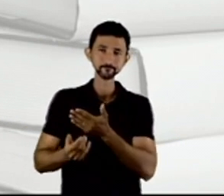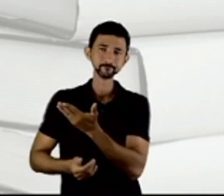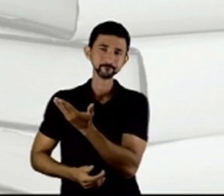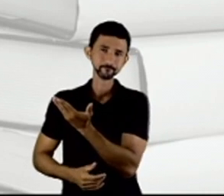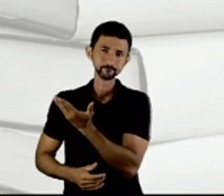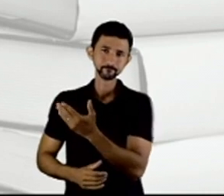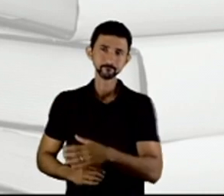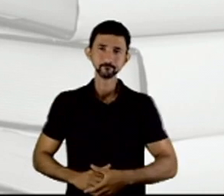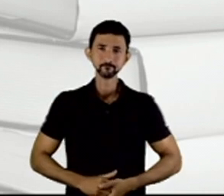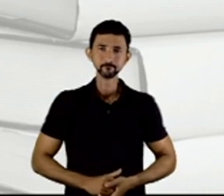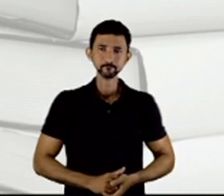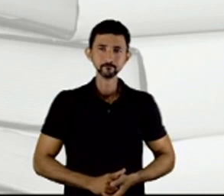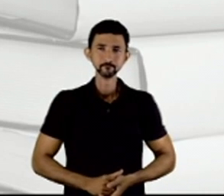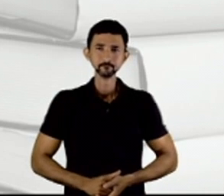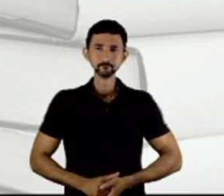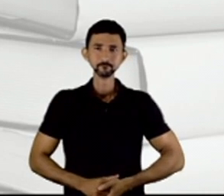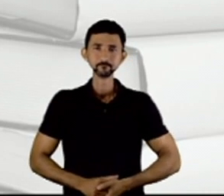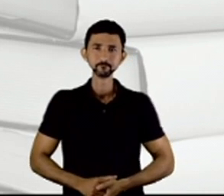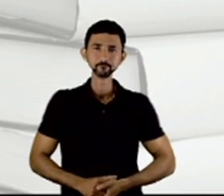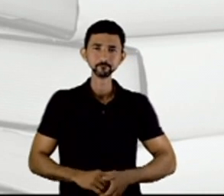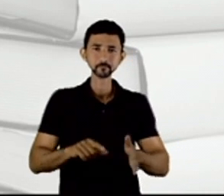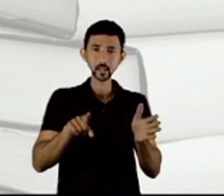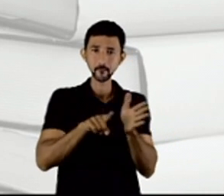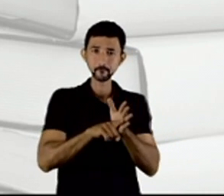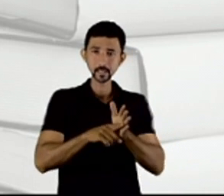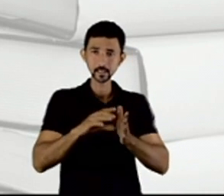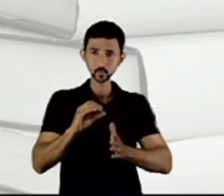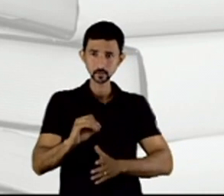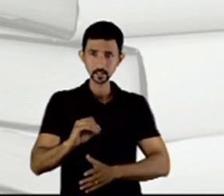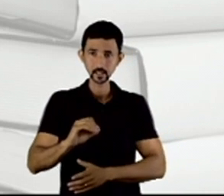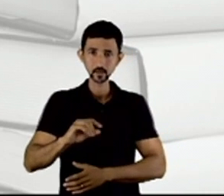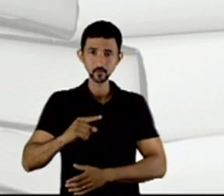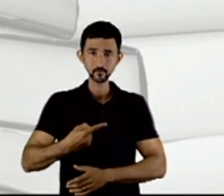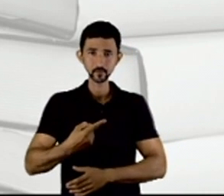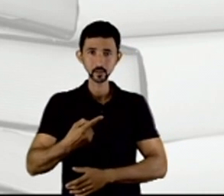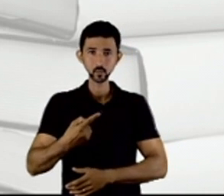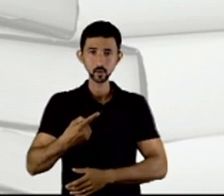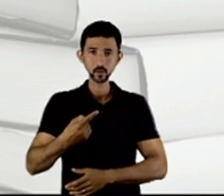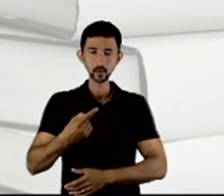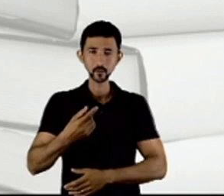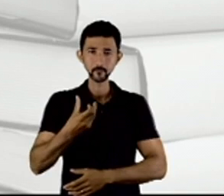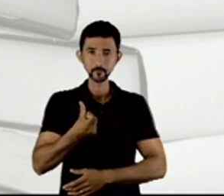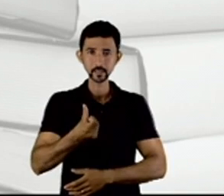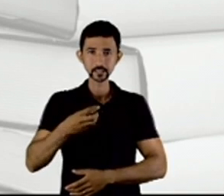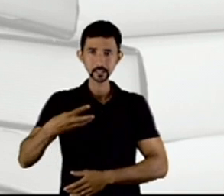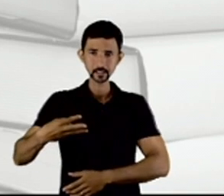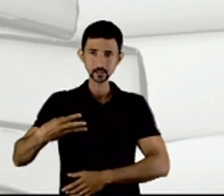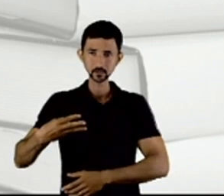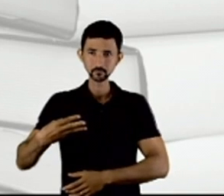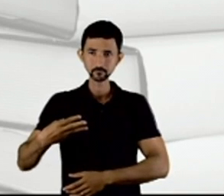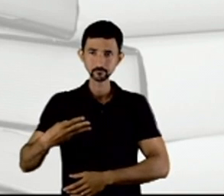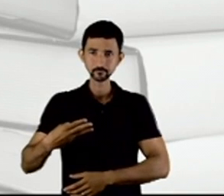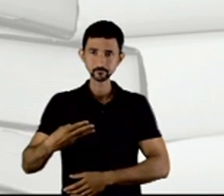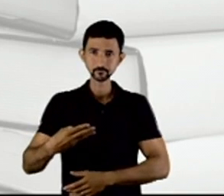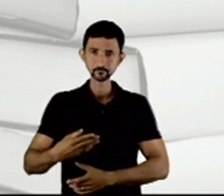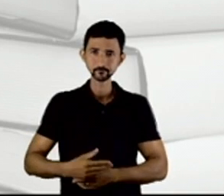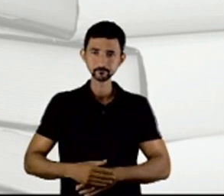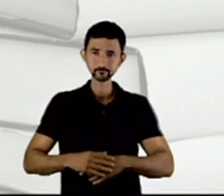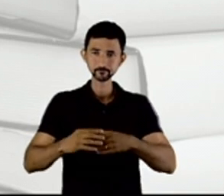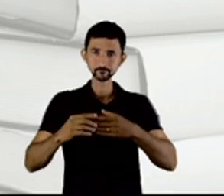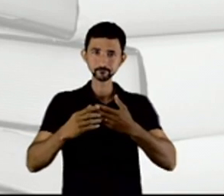periódica, certo? Menos 0, nesse caso, menos 0, aí o que se repete, 63 com traço em